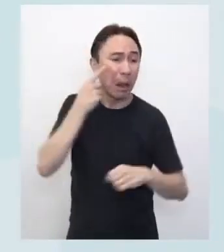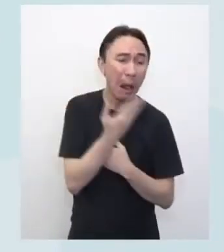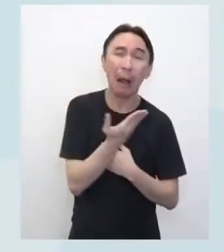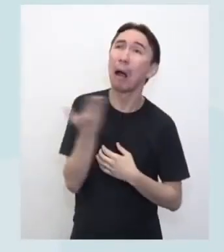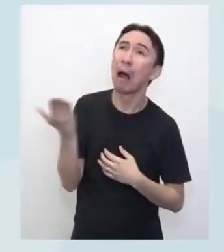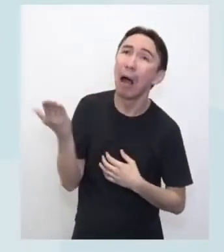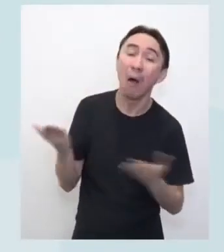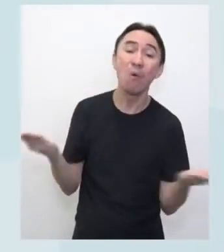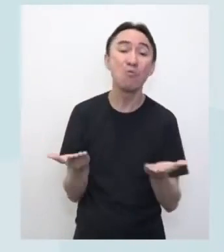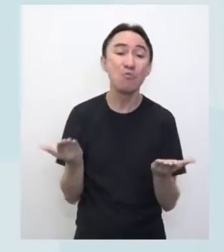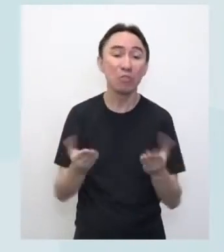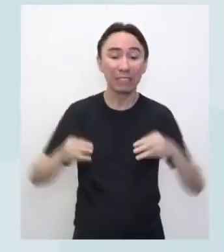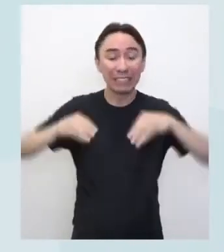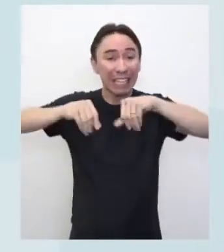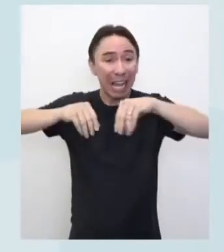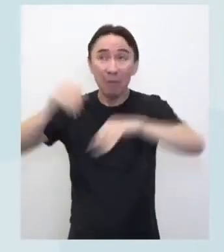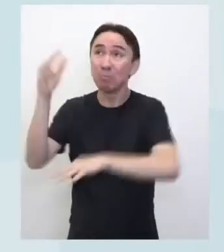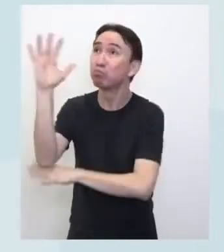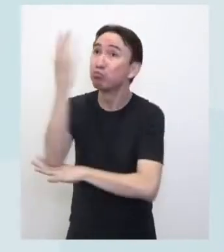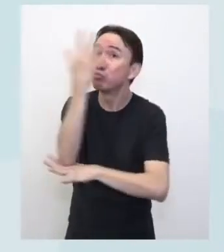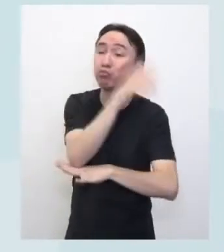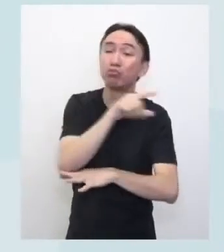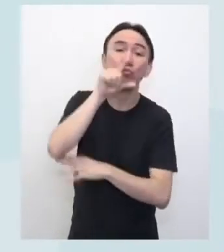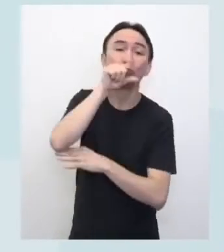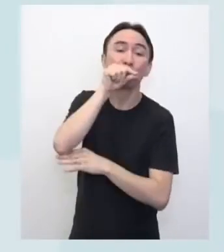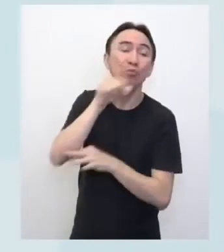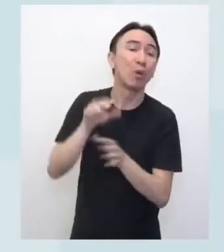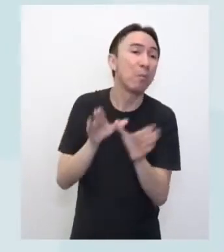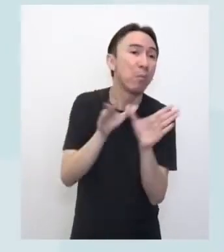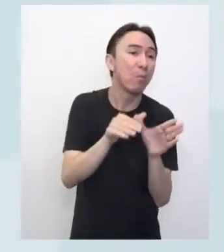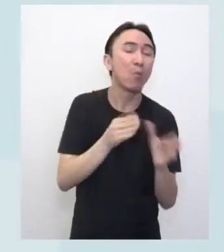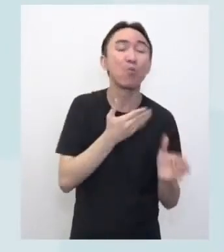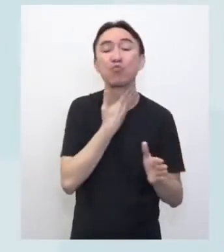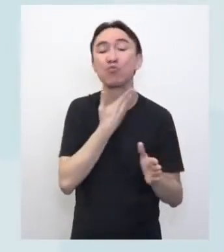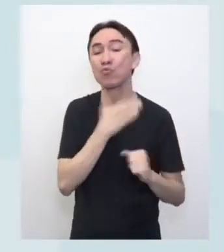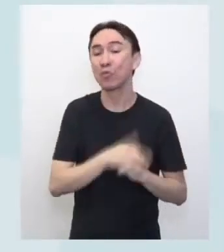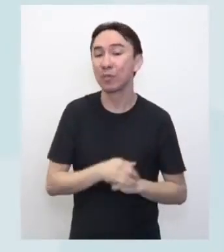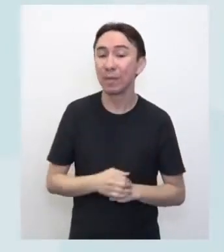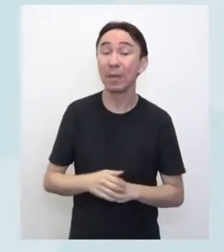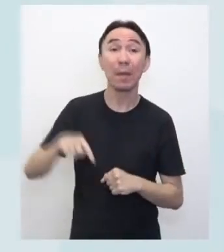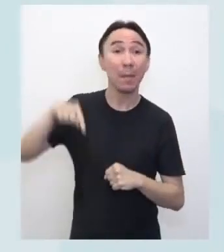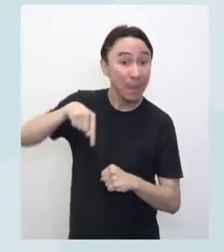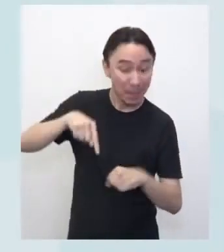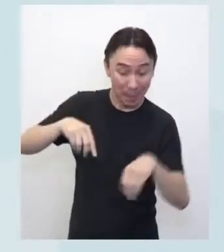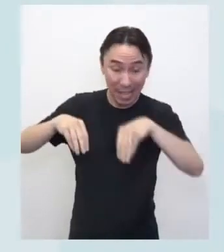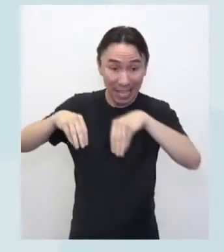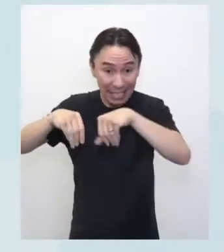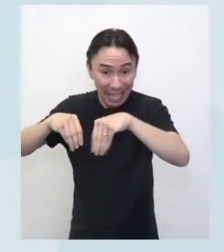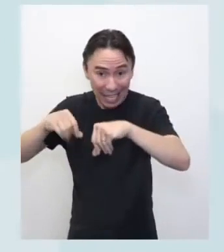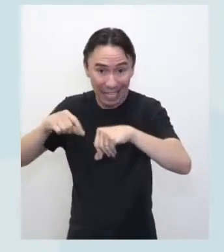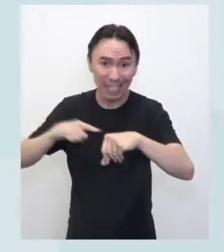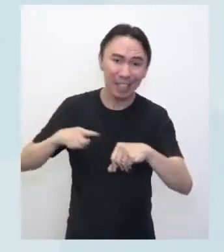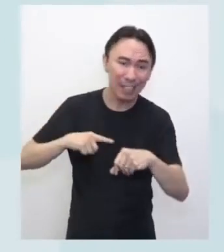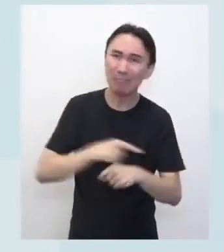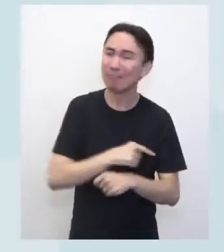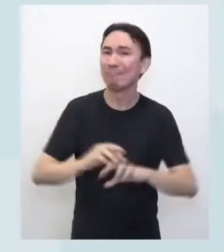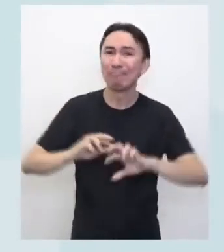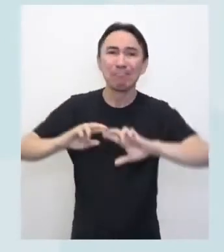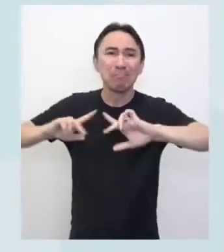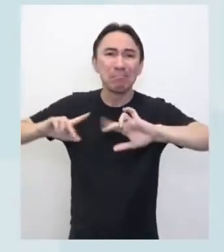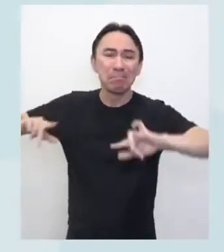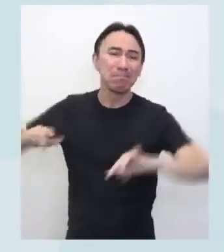terra tem palmeiras, onde canta o sabiá. Minha terra tem primores, que tais não encontro eu cá.